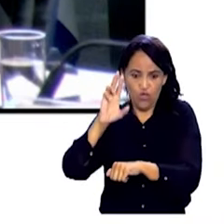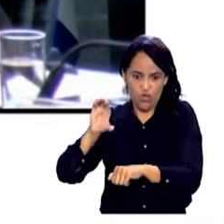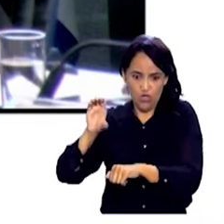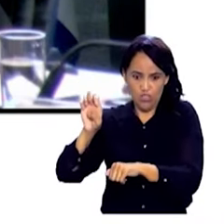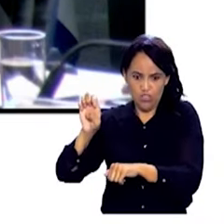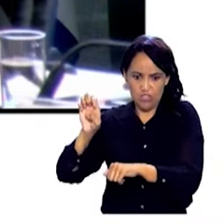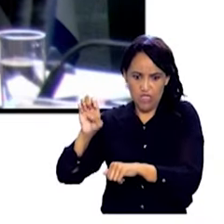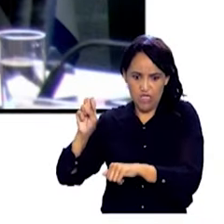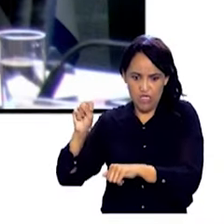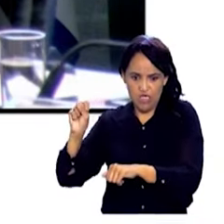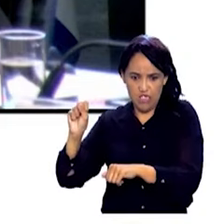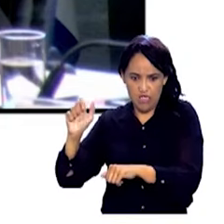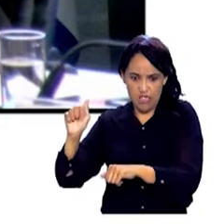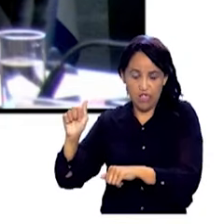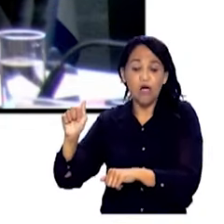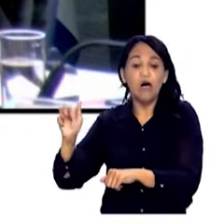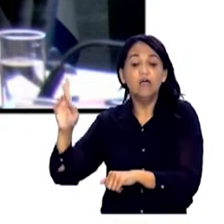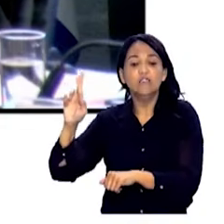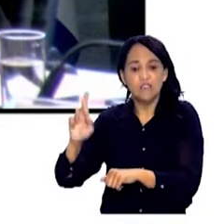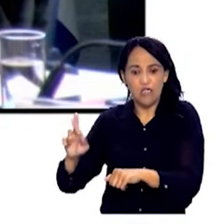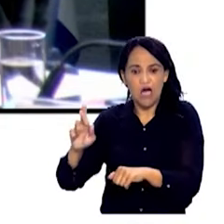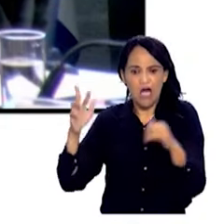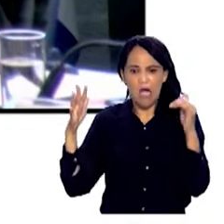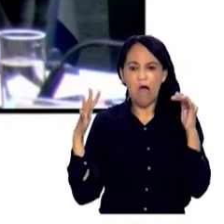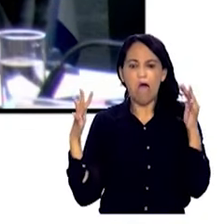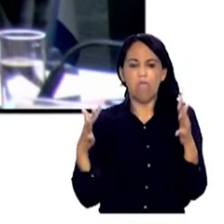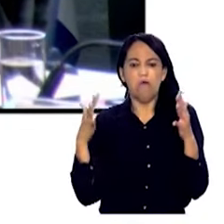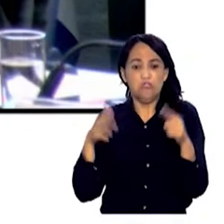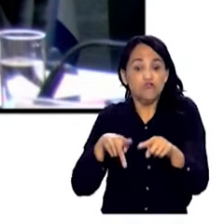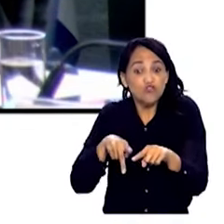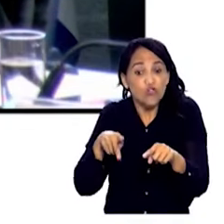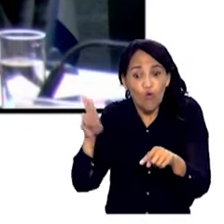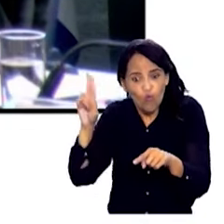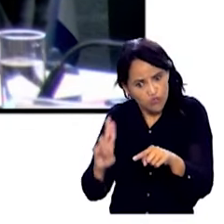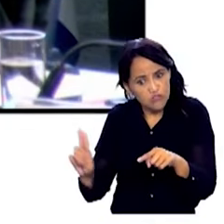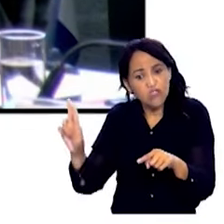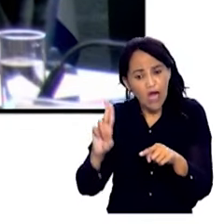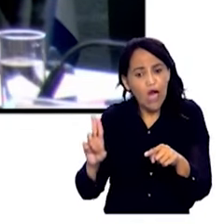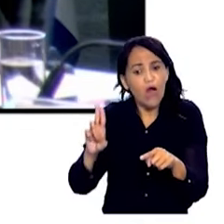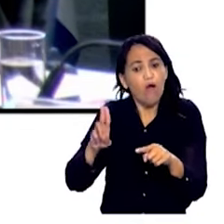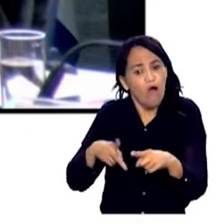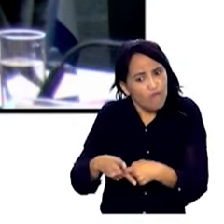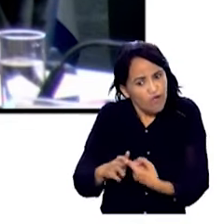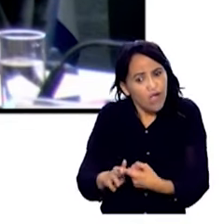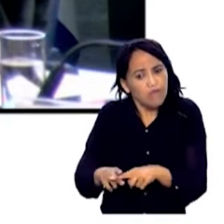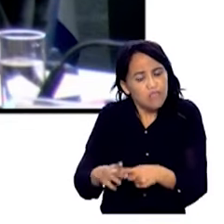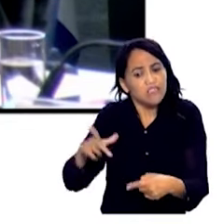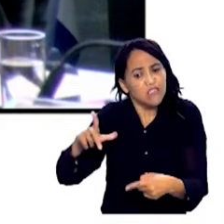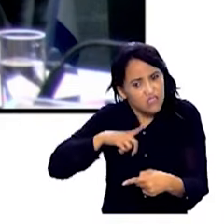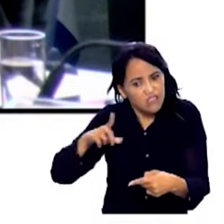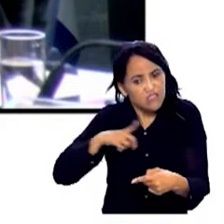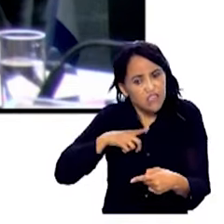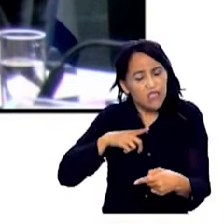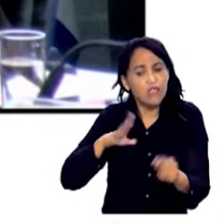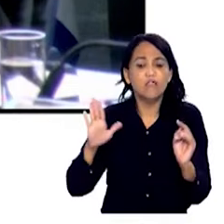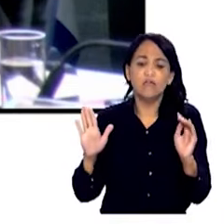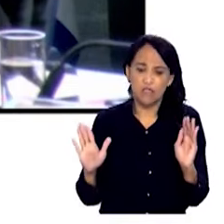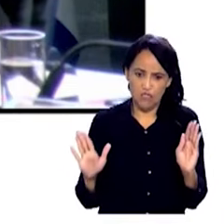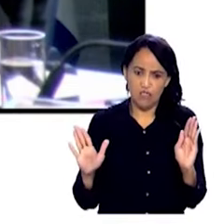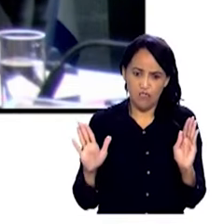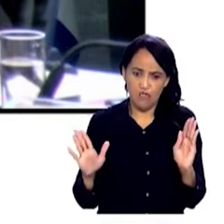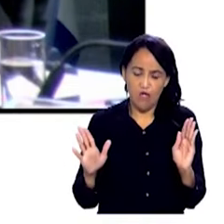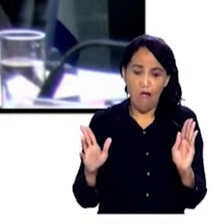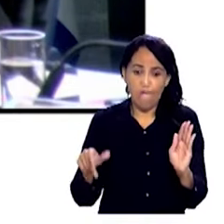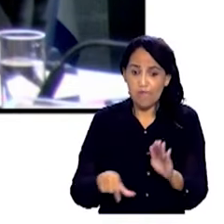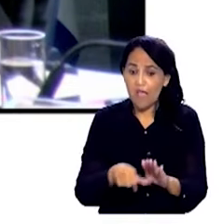motivador de usar uma ferramenta que existia a motivação sediada sem casos primeira vez que a